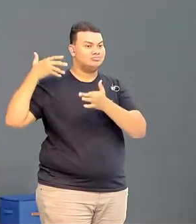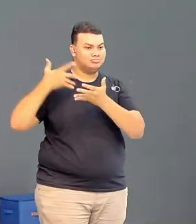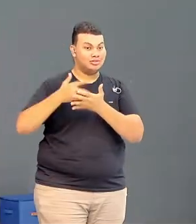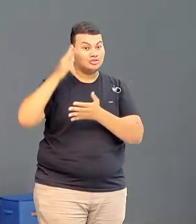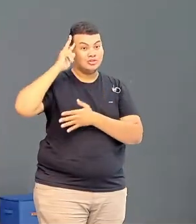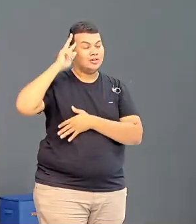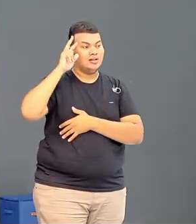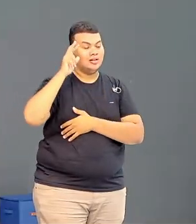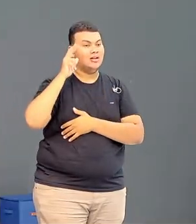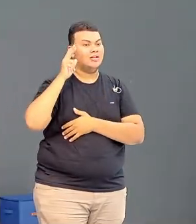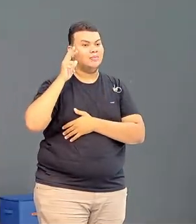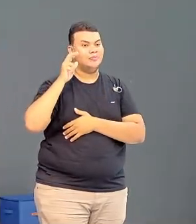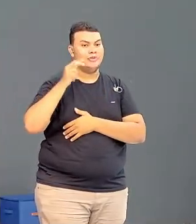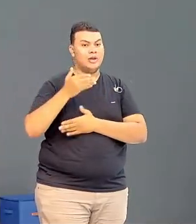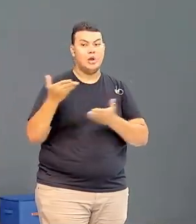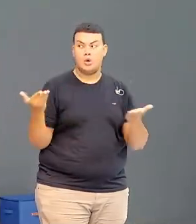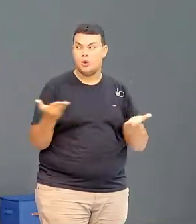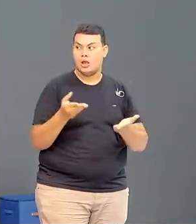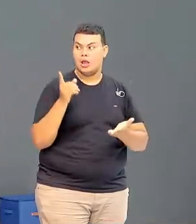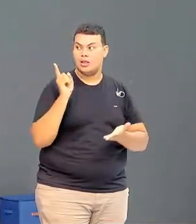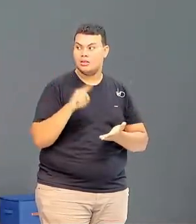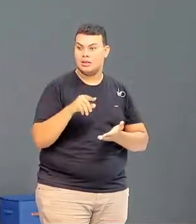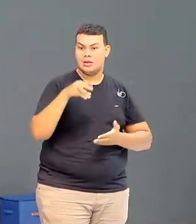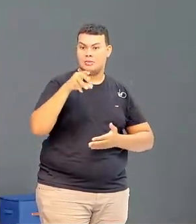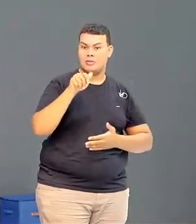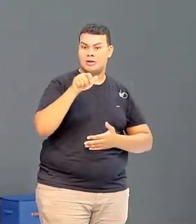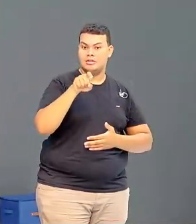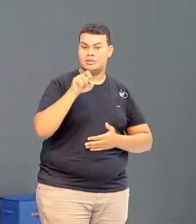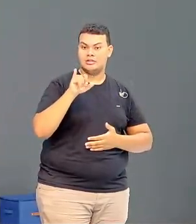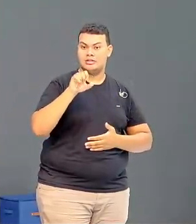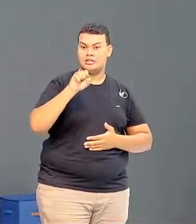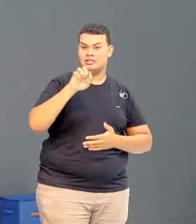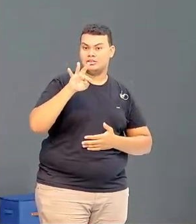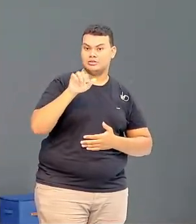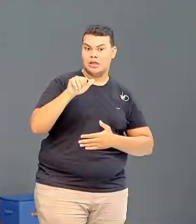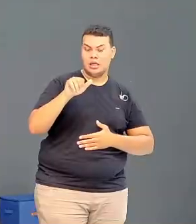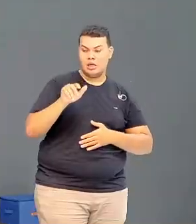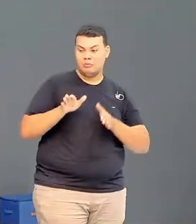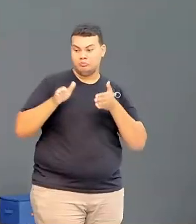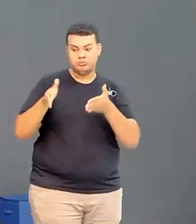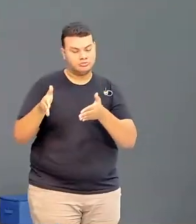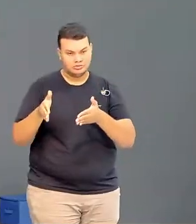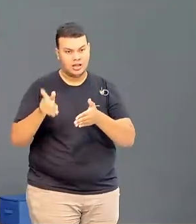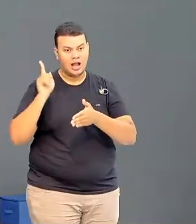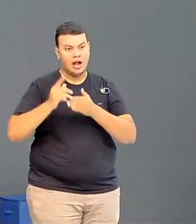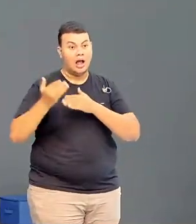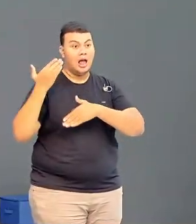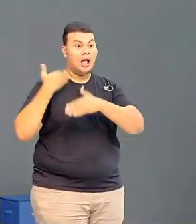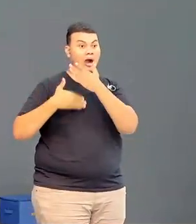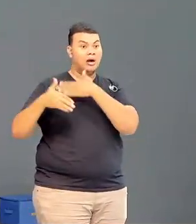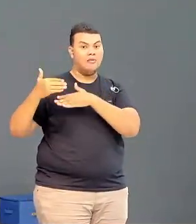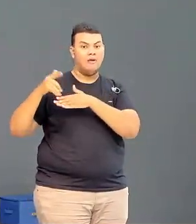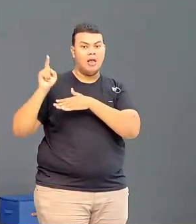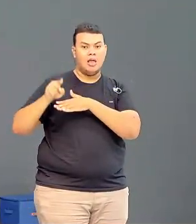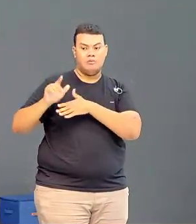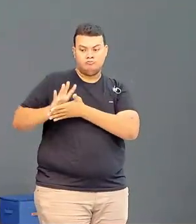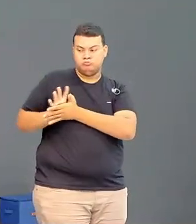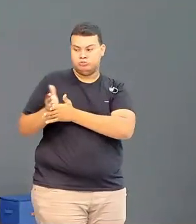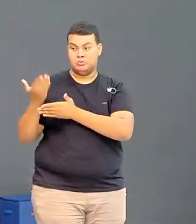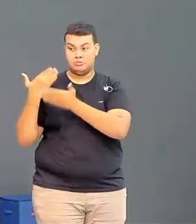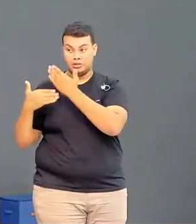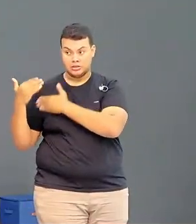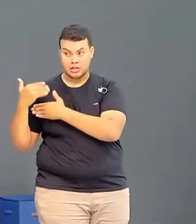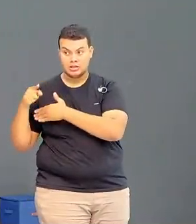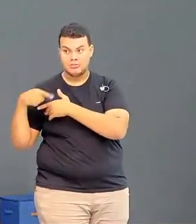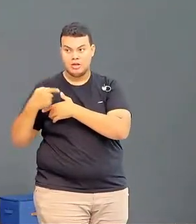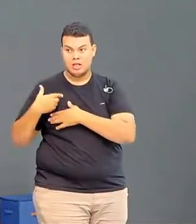gente? Não é um entendimento marxista, não. Isso é um entendimento desde lá de trás. Eu domino o passado para eu dominar o presente.